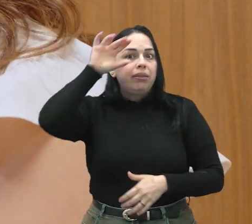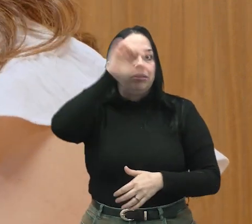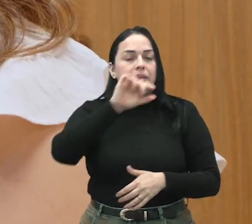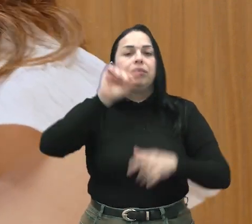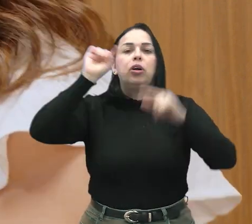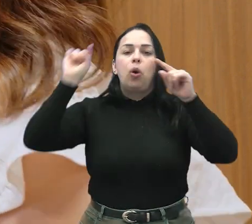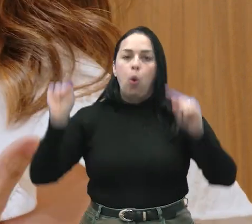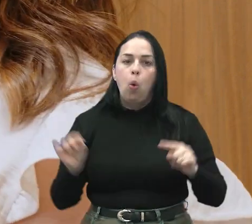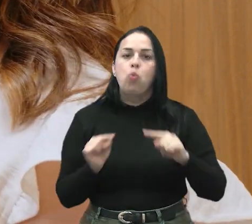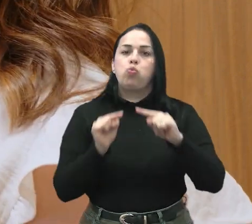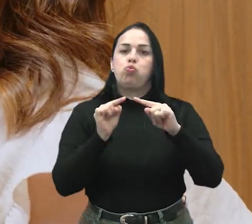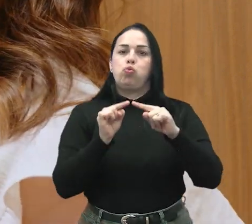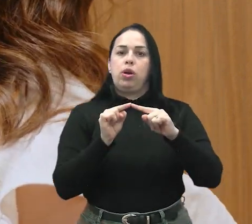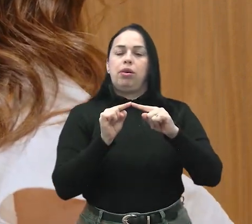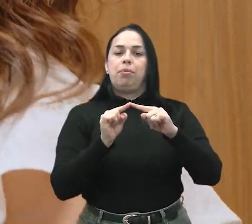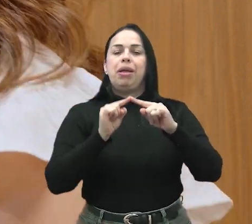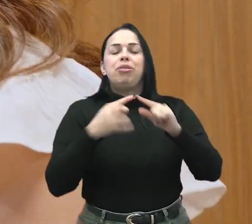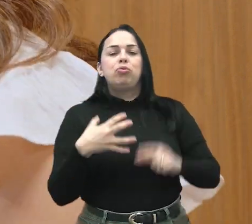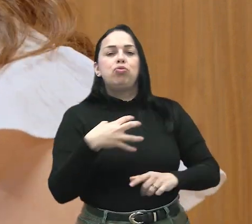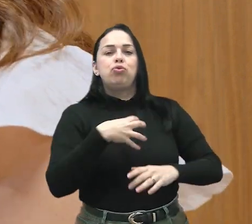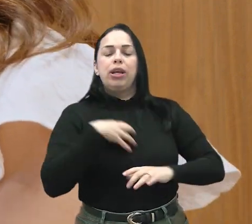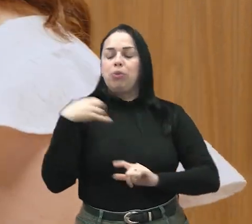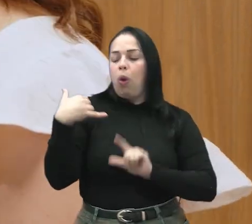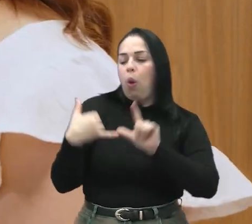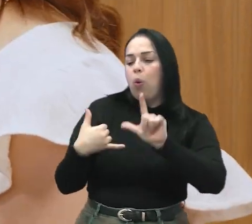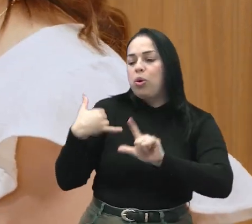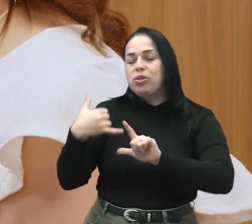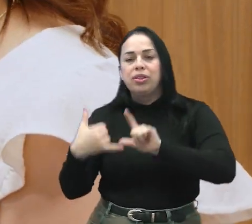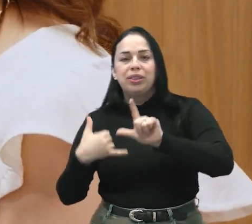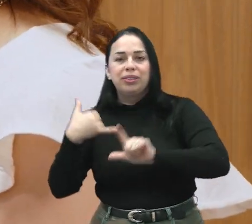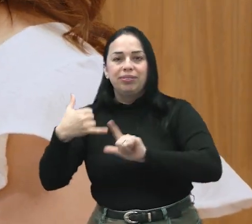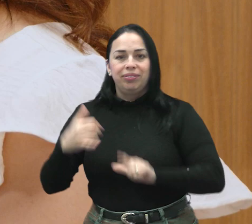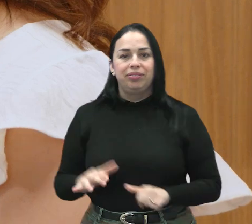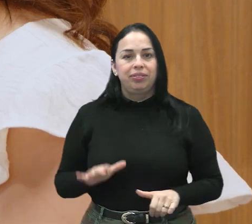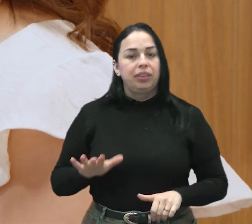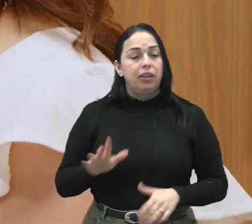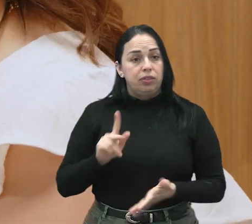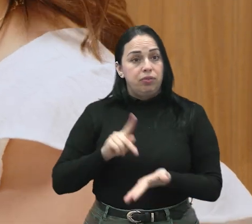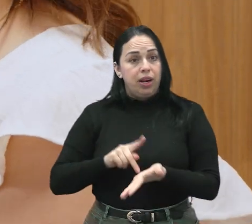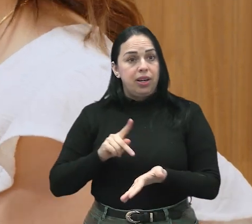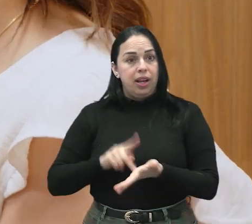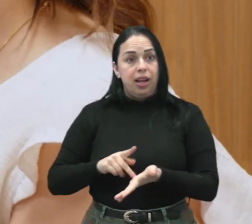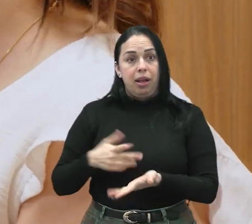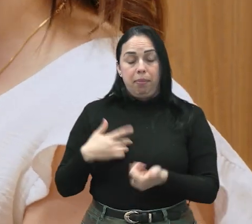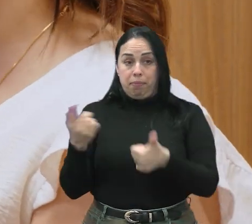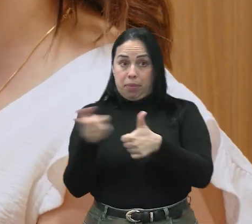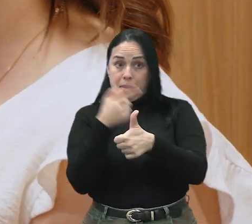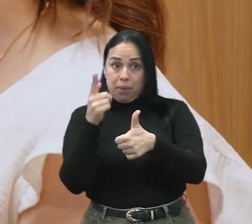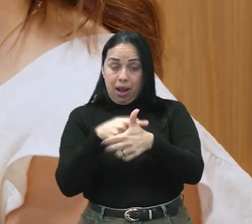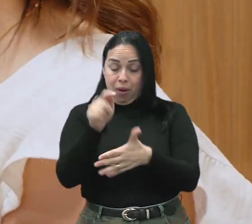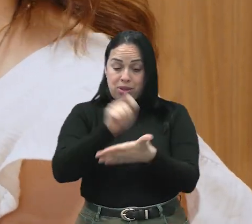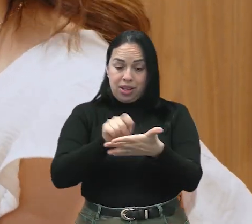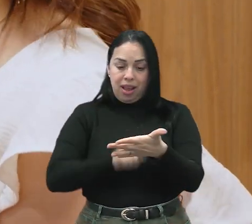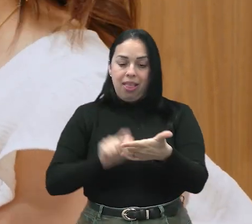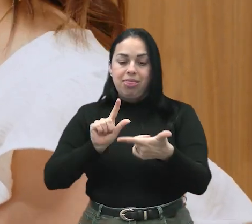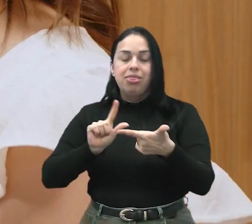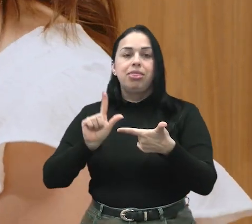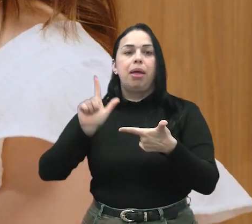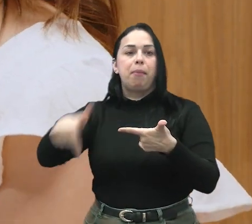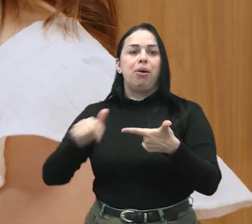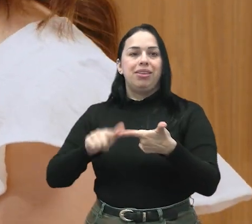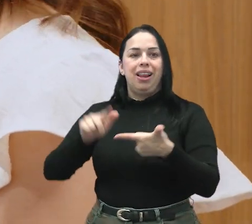diretamente ligada ao lado lúdico da criança. Geralmente, a criança ela aprende a escrever primeiro e depois a